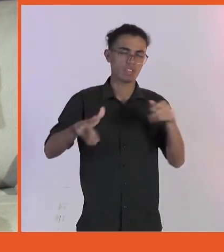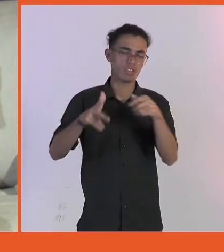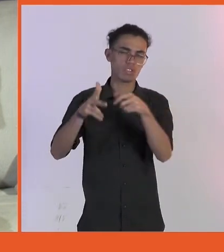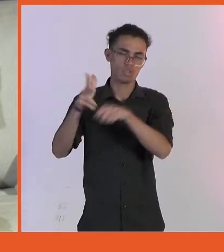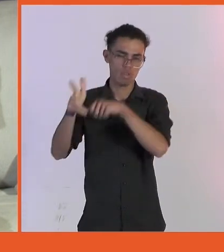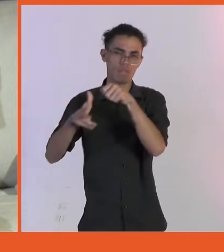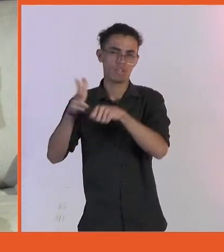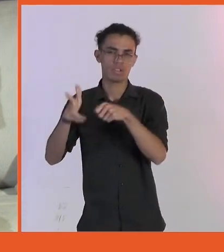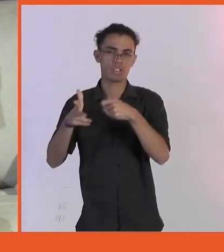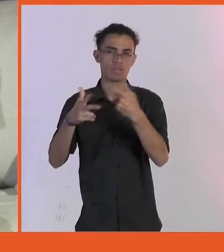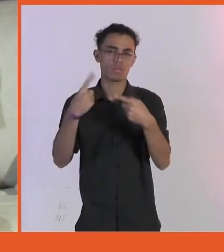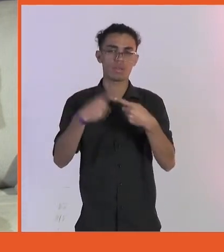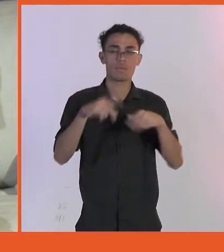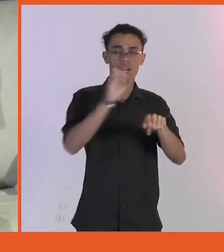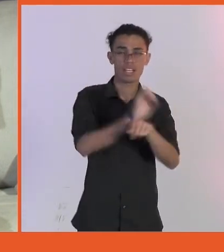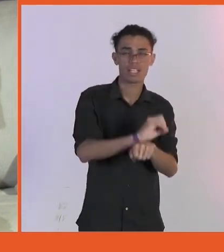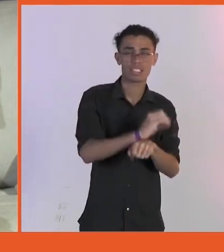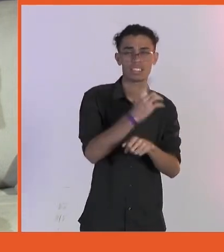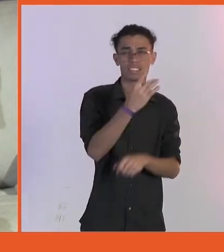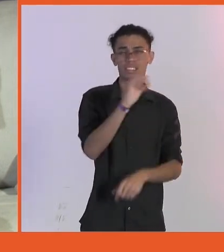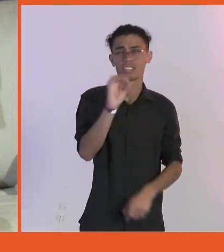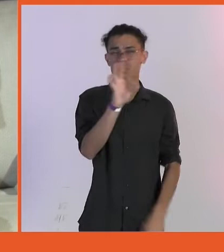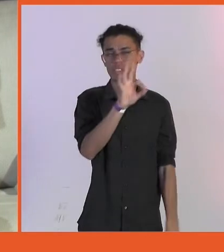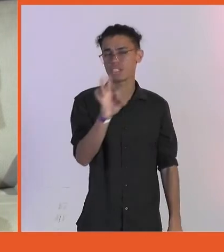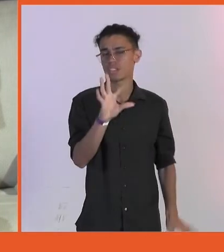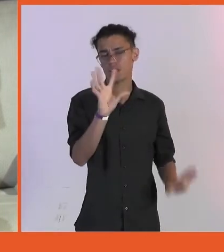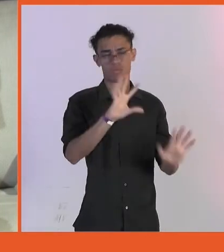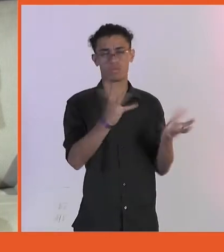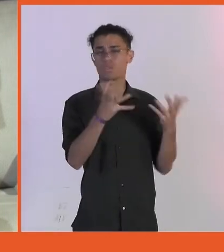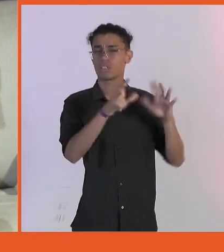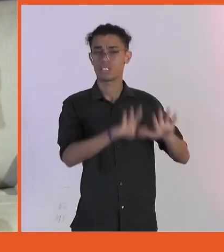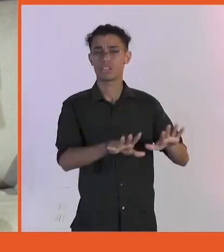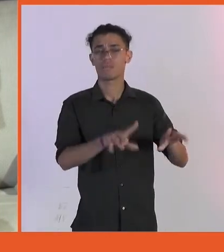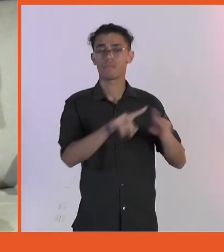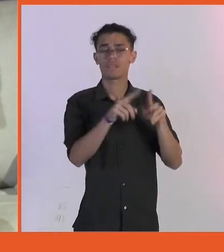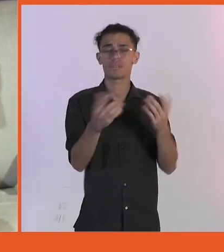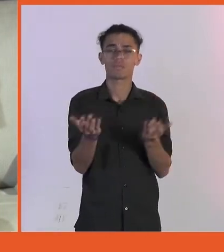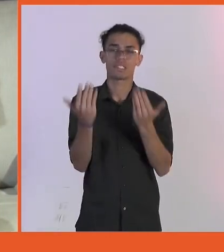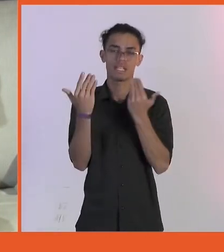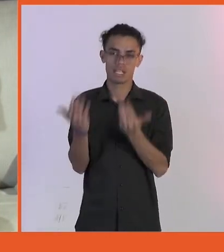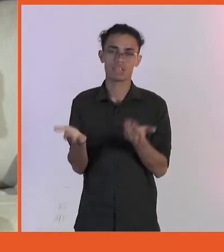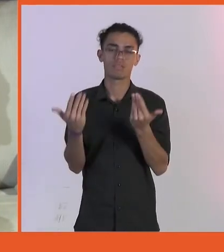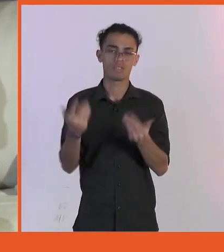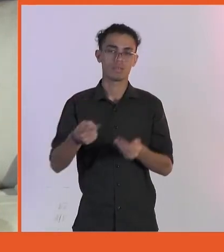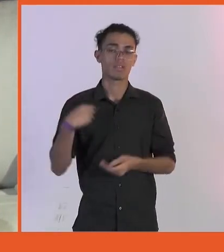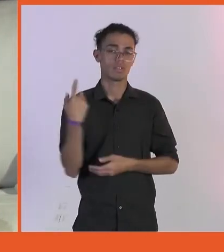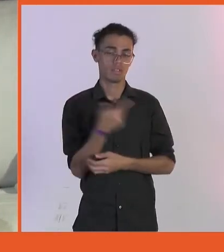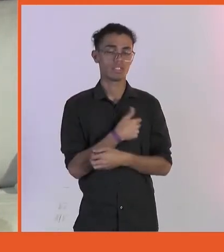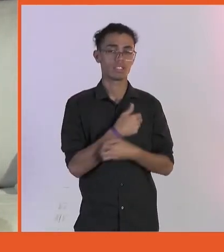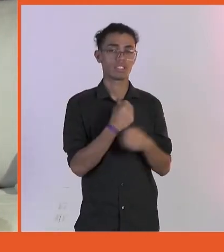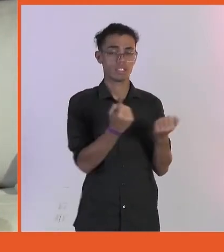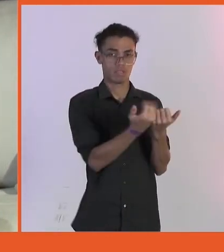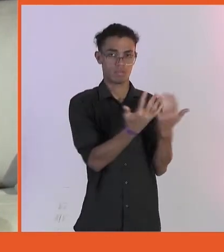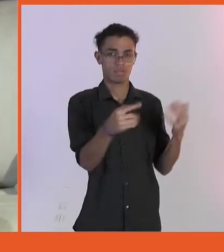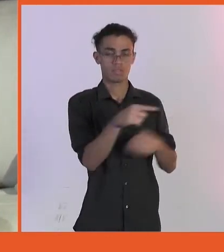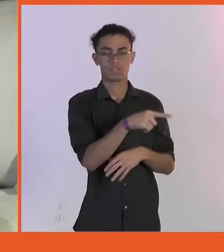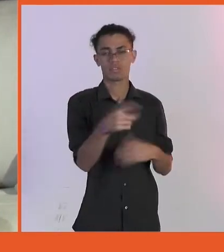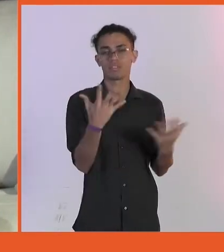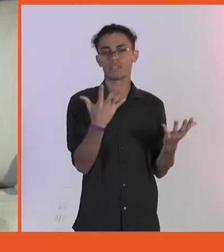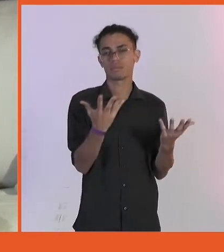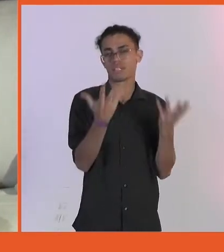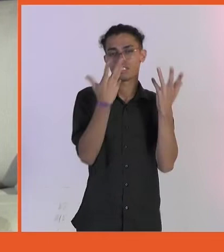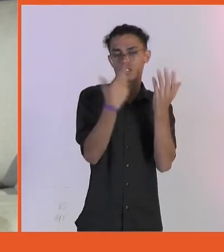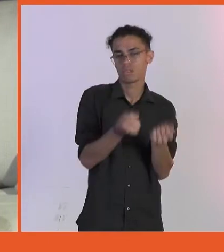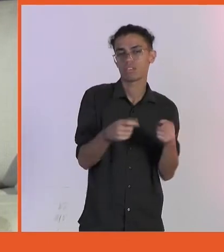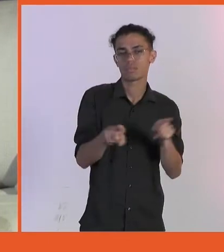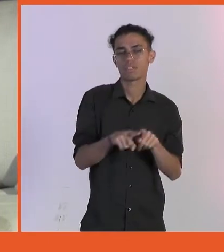gente não queria parar 100%. E eu acho que conforme a gente deixou mais leve pra gente, a gente sentiu que as pessoas também acolheram essa forma